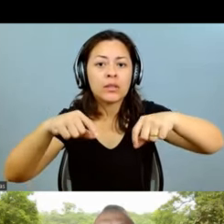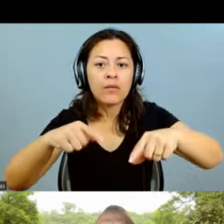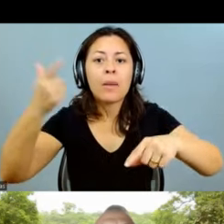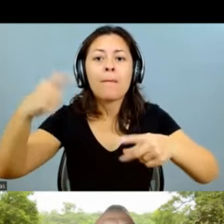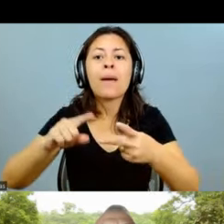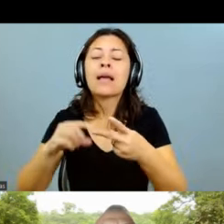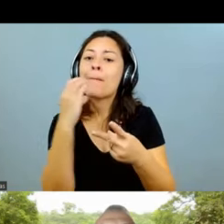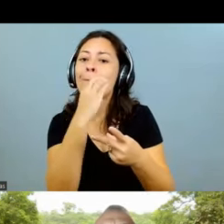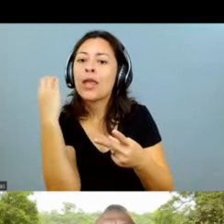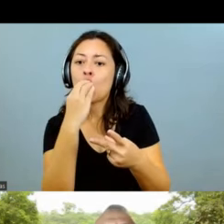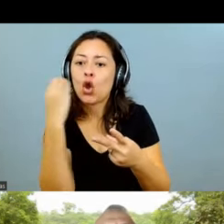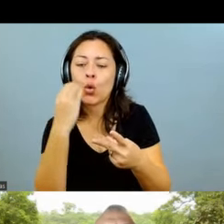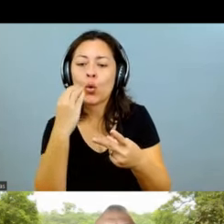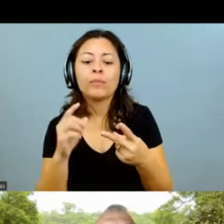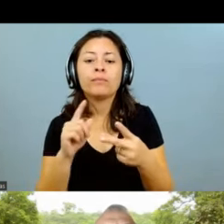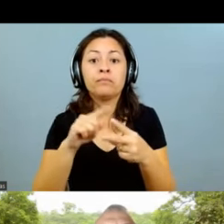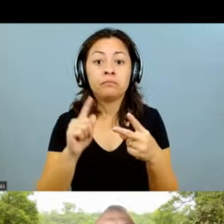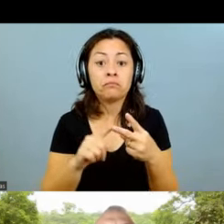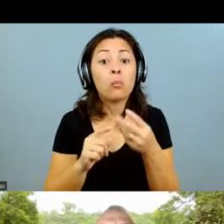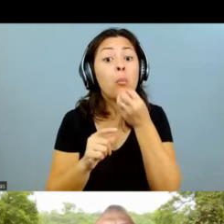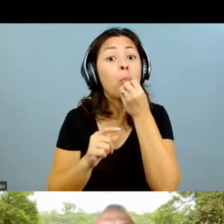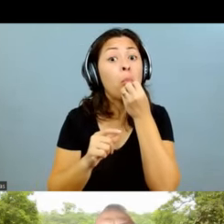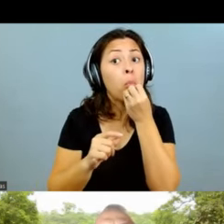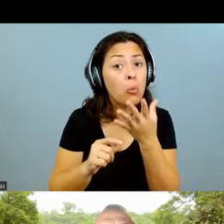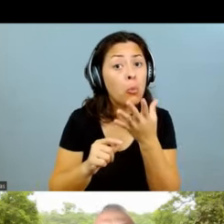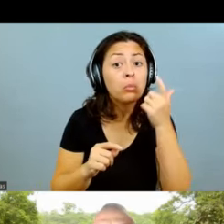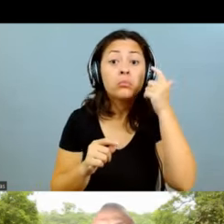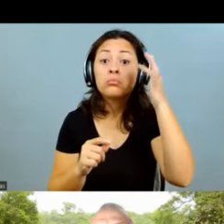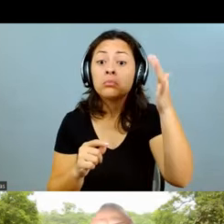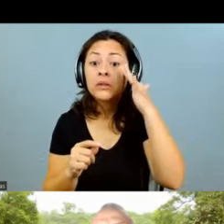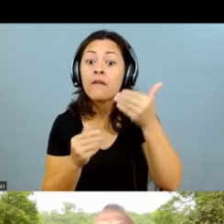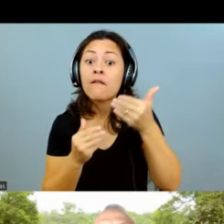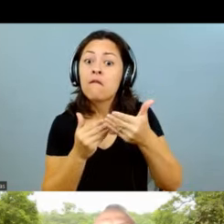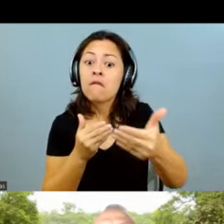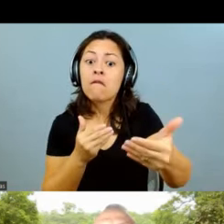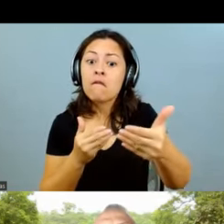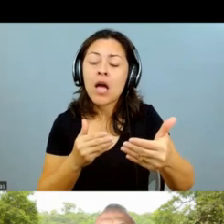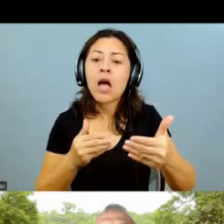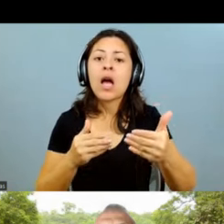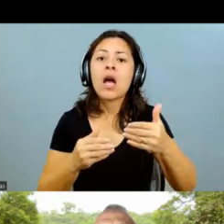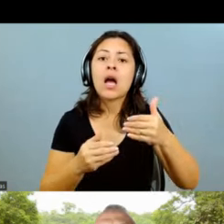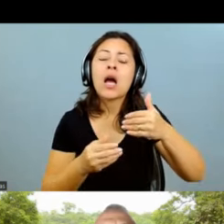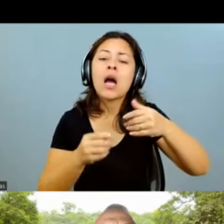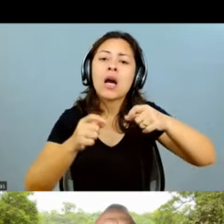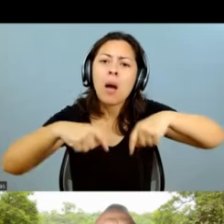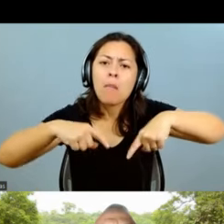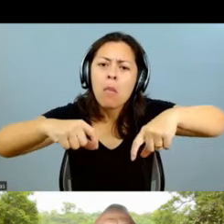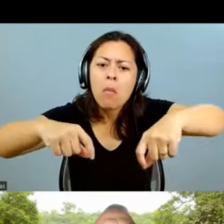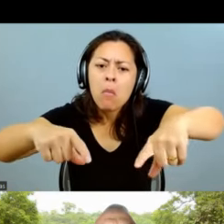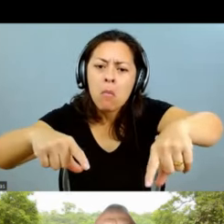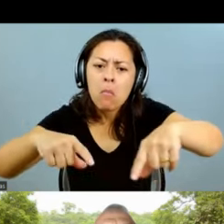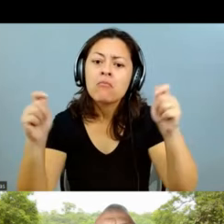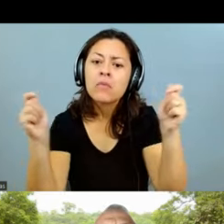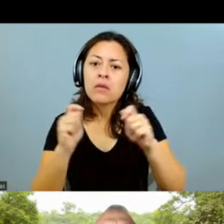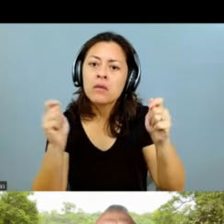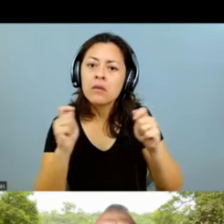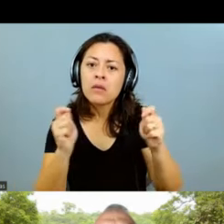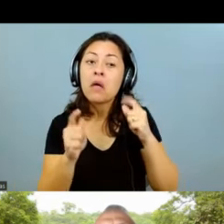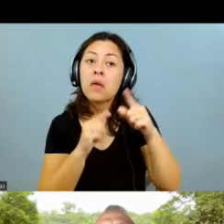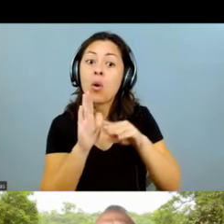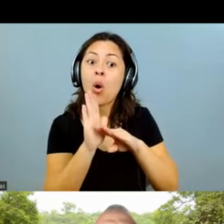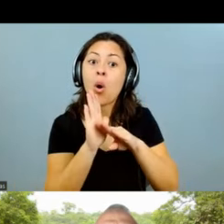a safra apresento boas perspectivas em relação ao potencial produtivo o que indica excelentes condições de atingirmos